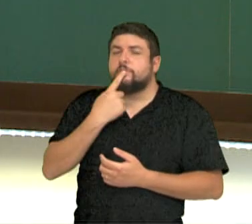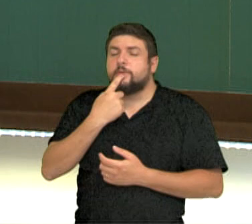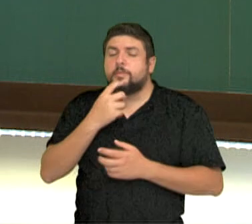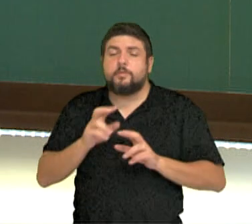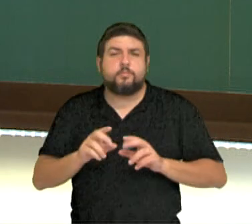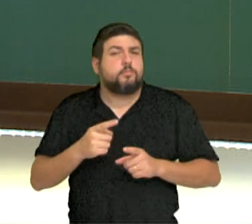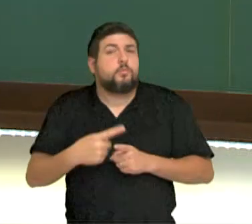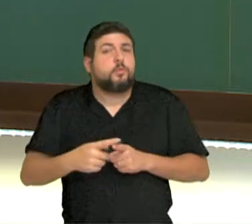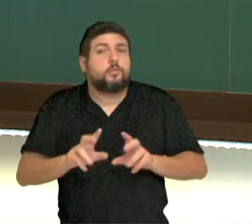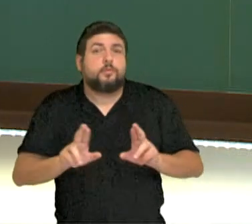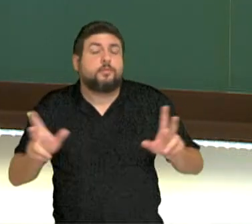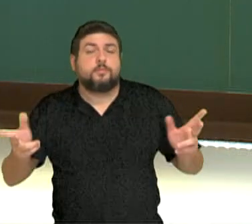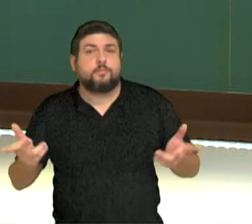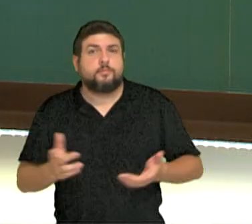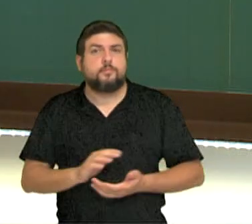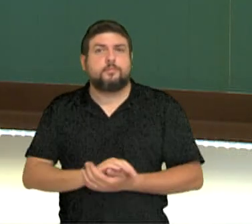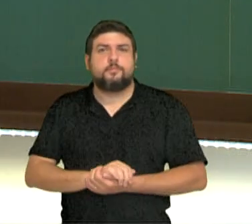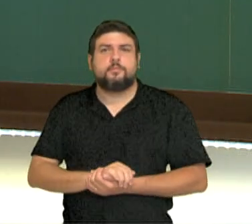diferentes.